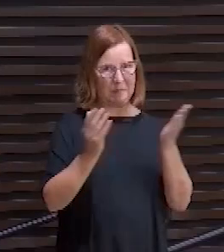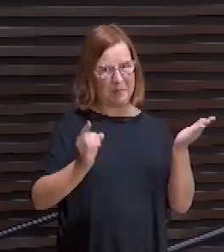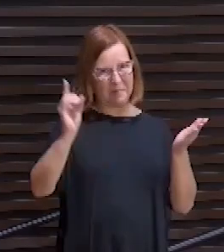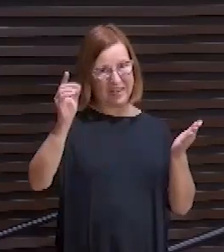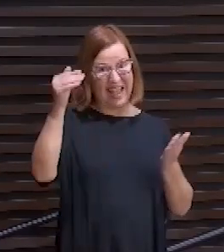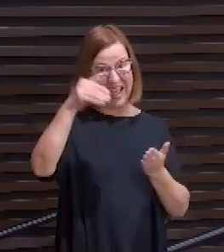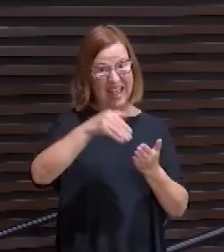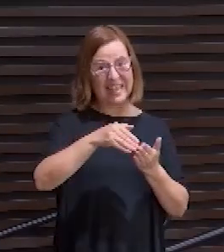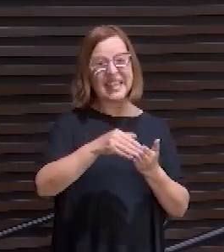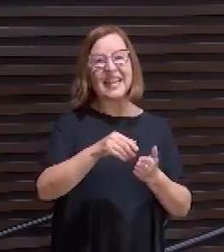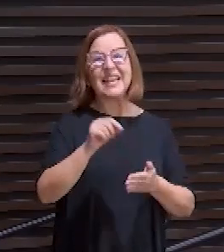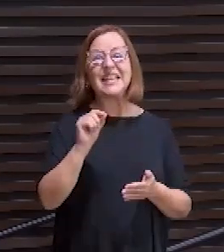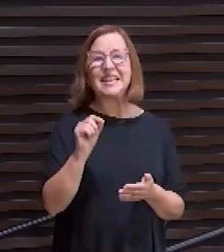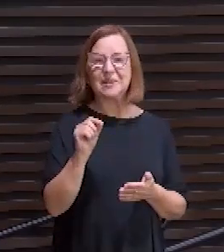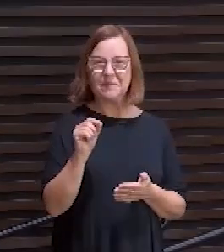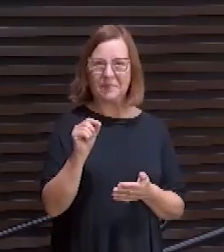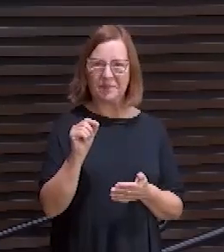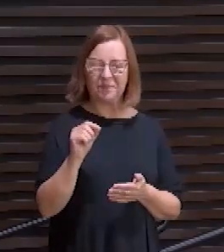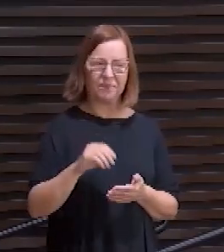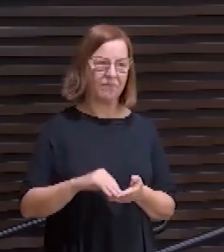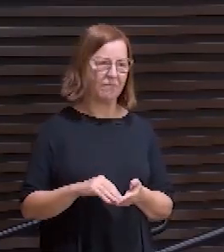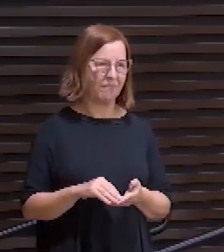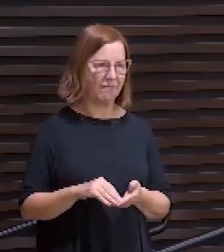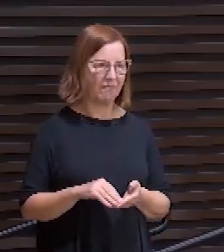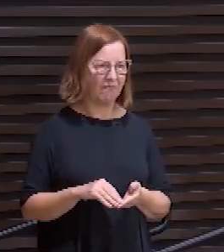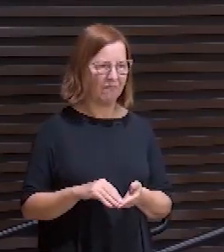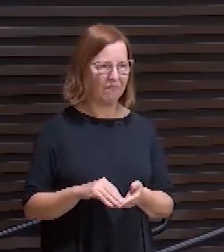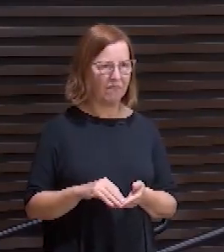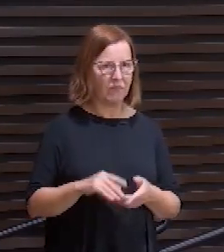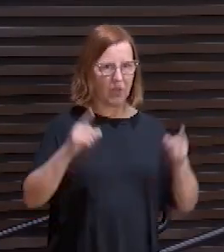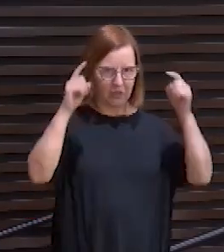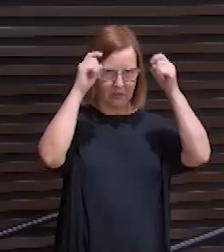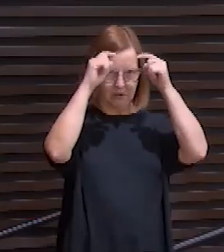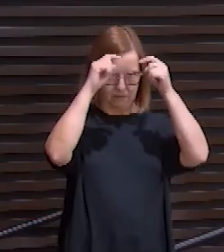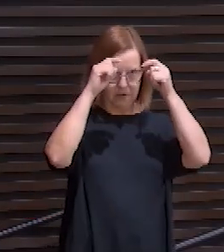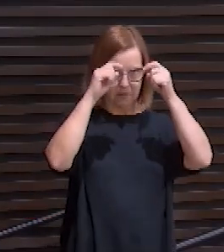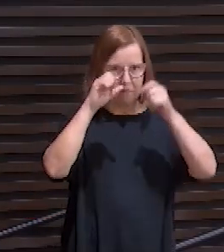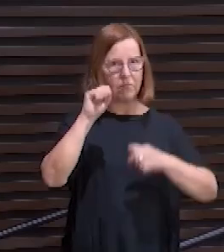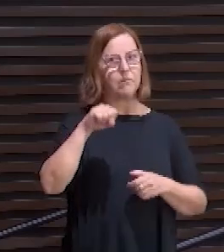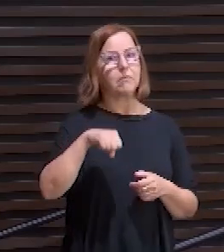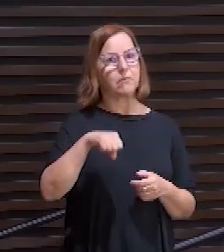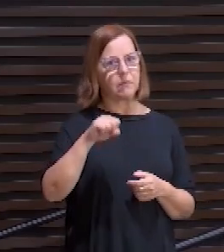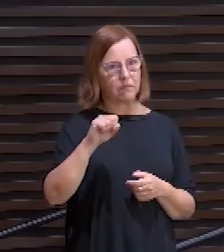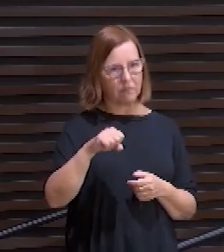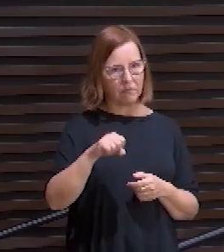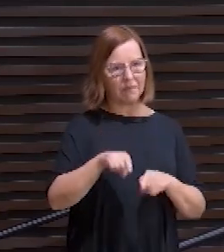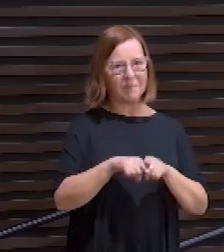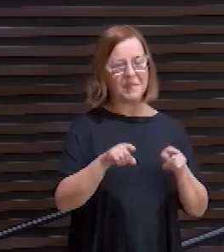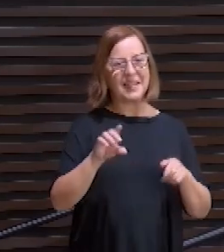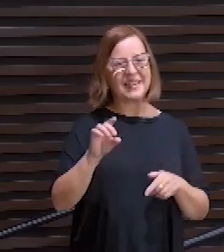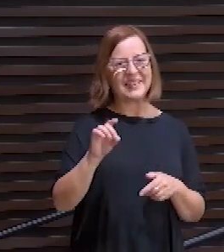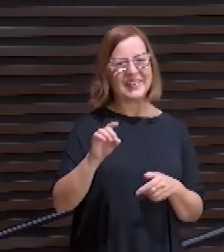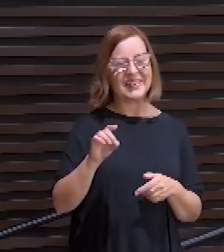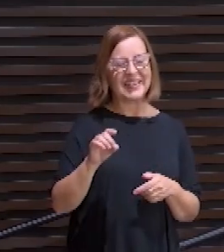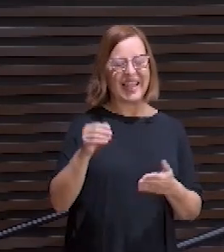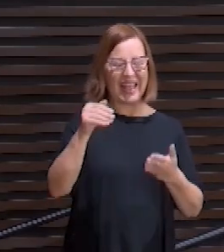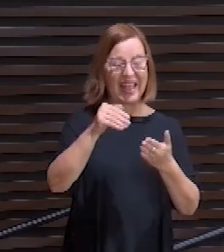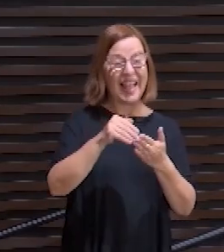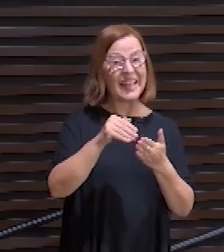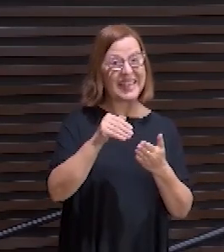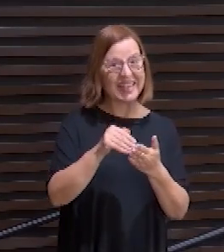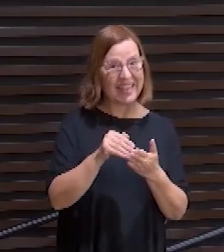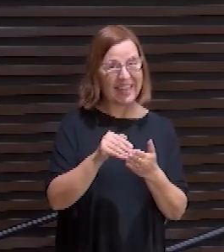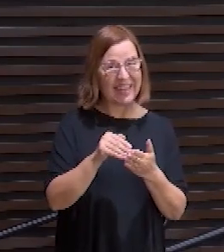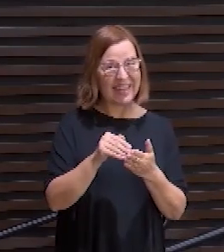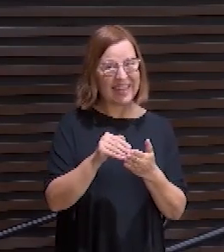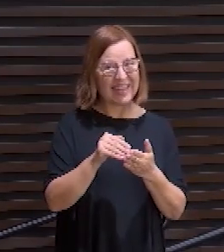Até que. Será difícil? Sim. Mas somente até que